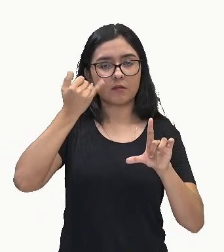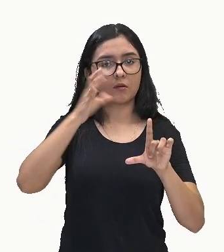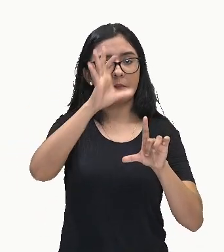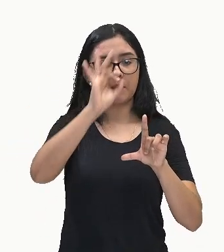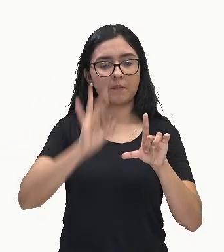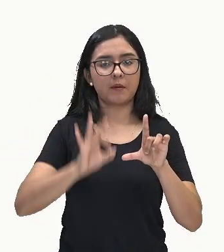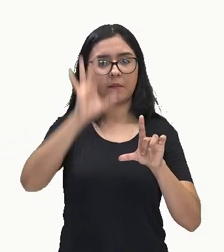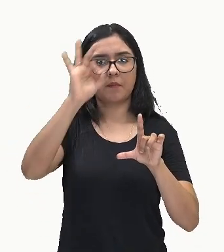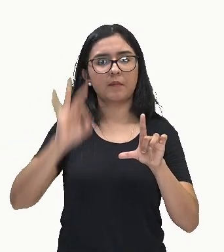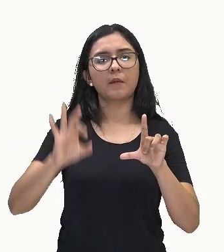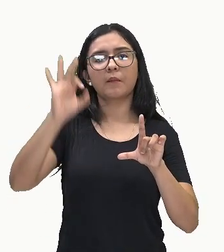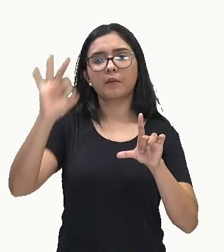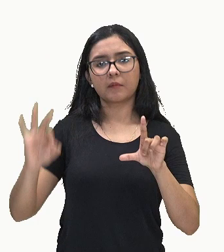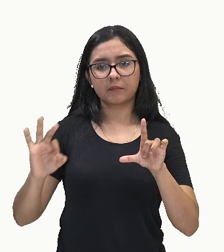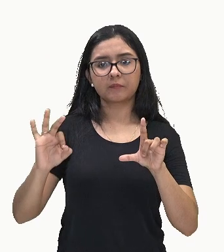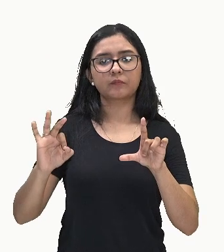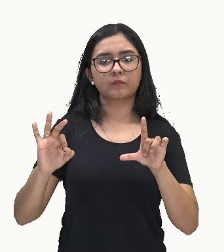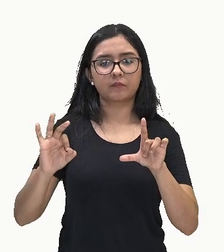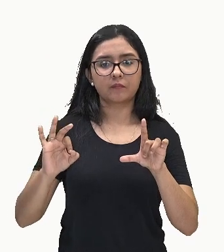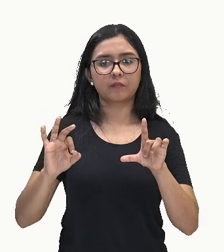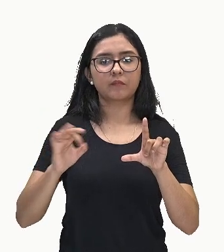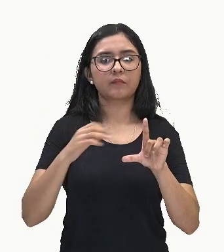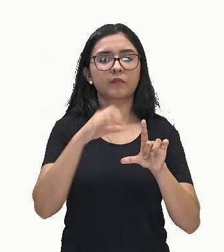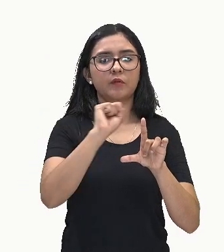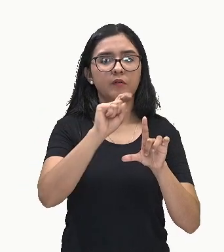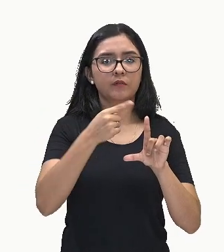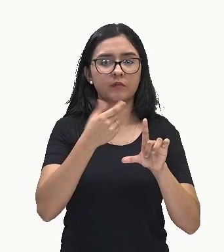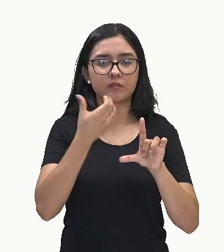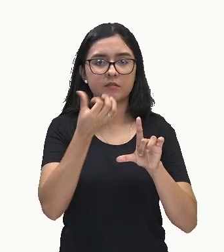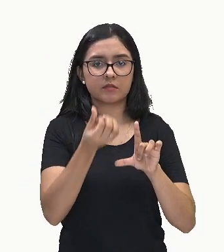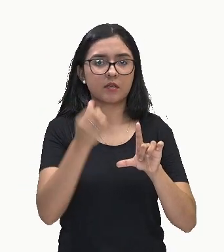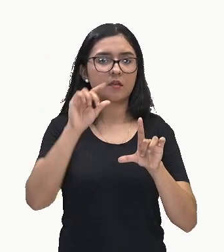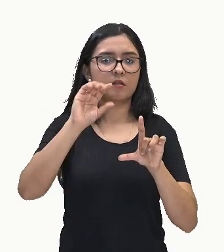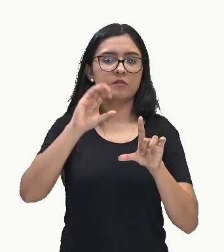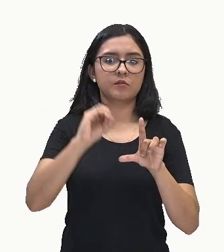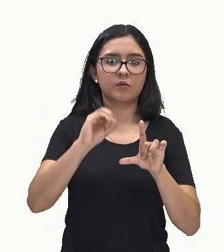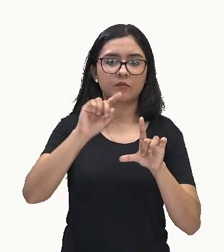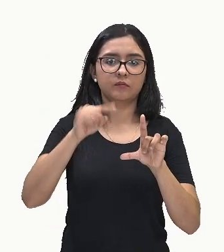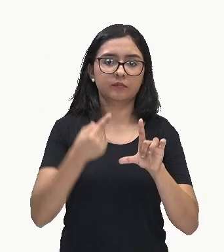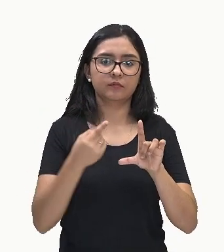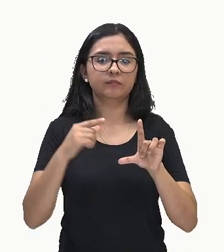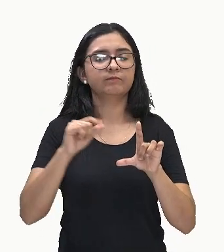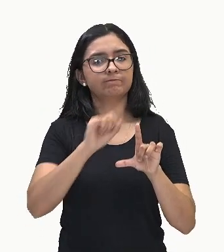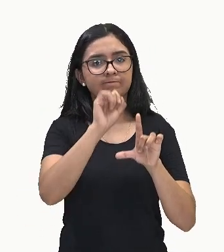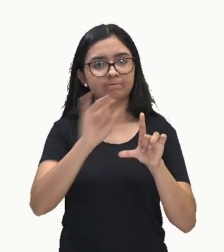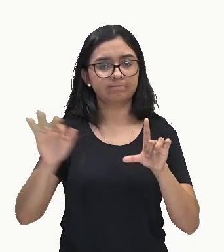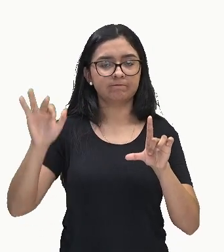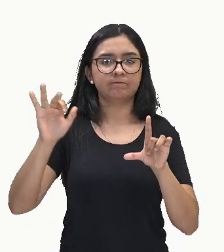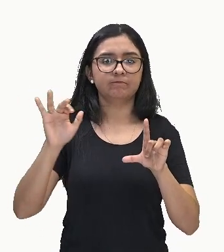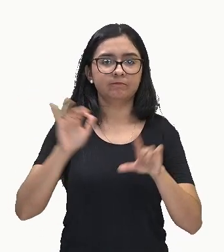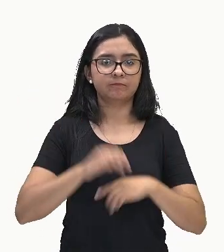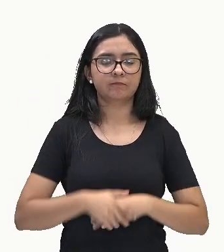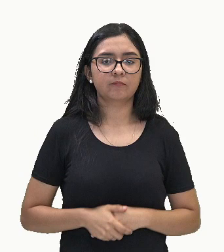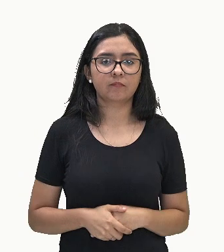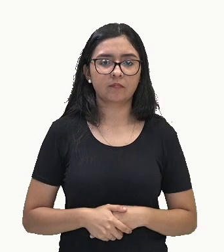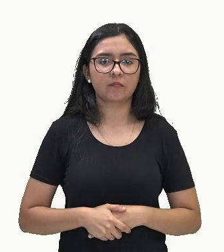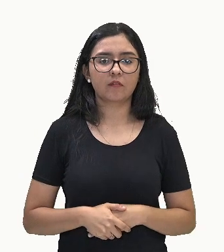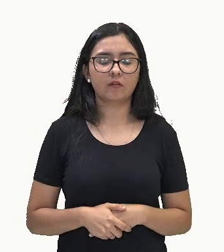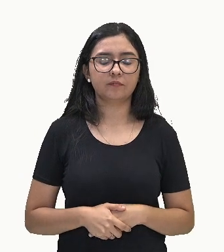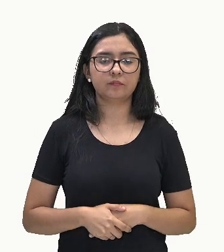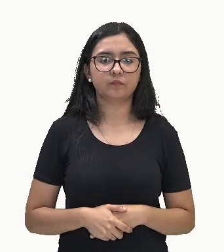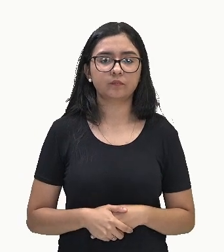linha né 8,6 8,5 7,9 7,9 8,1 e por assim